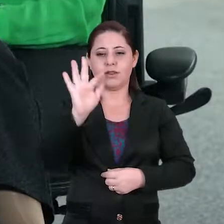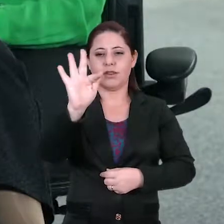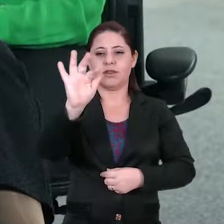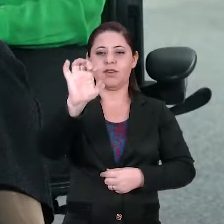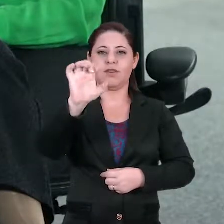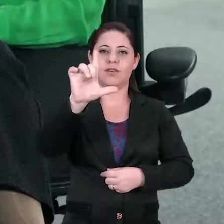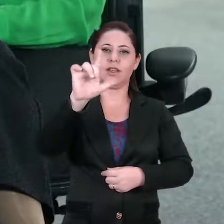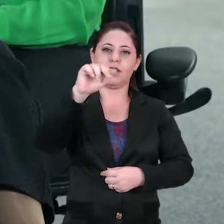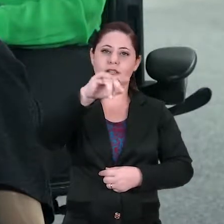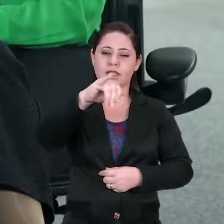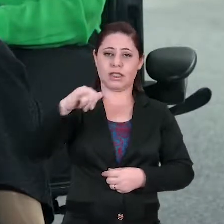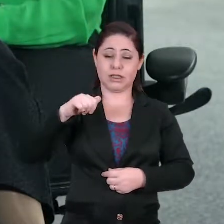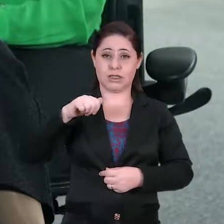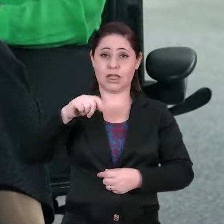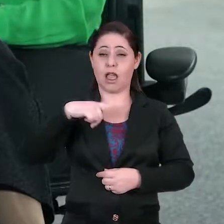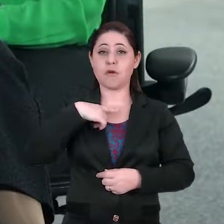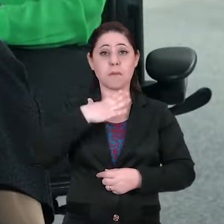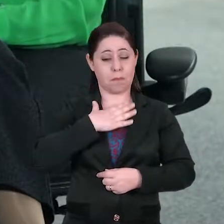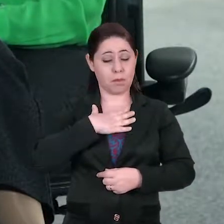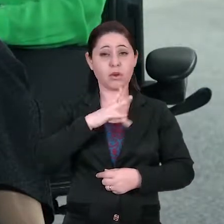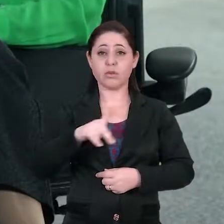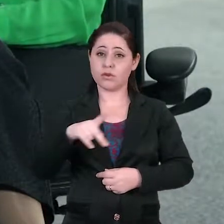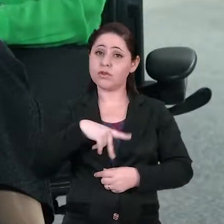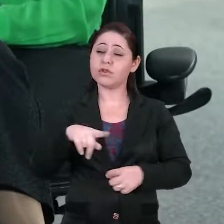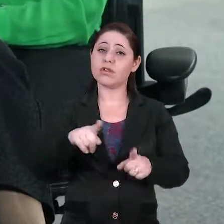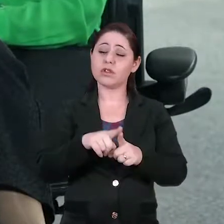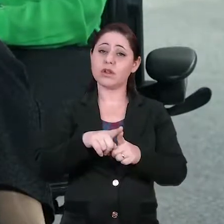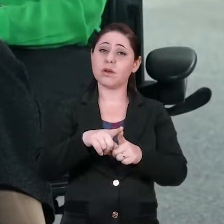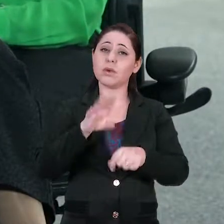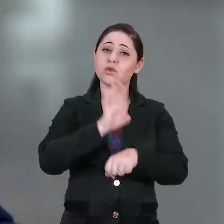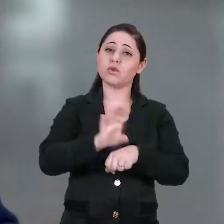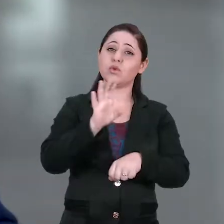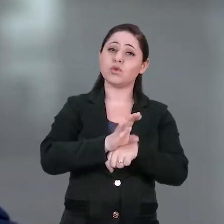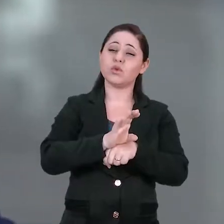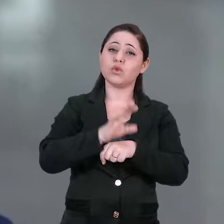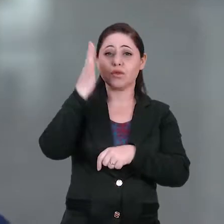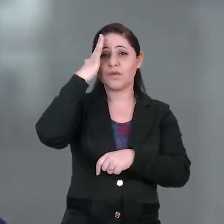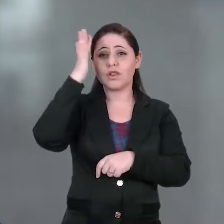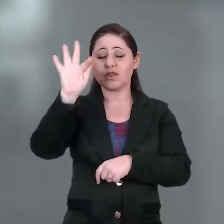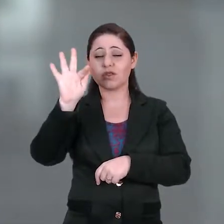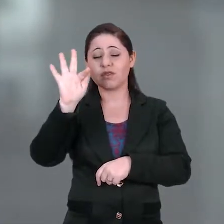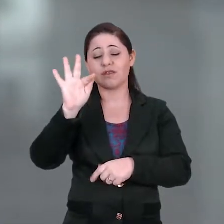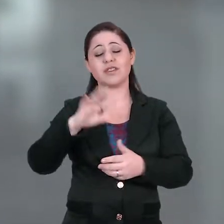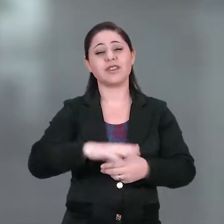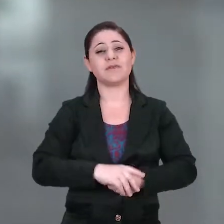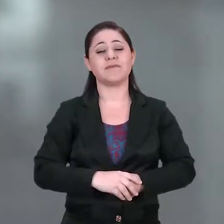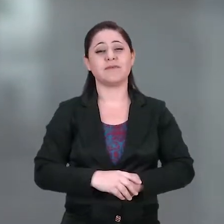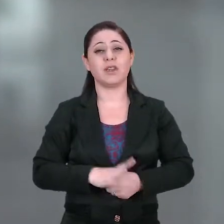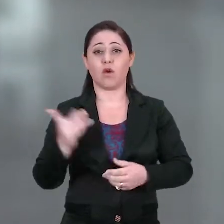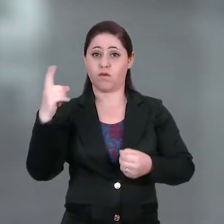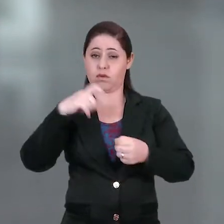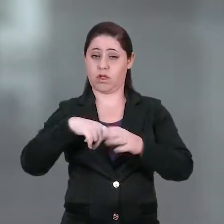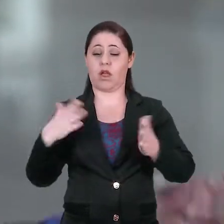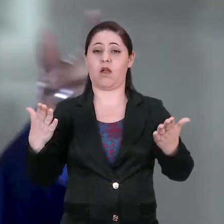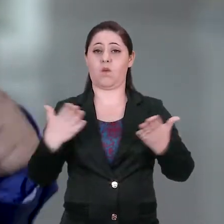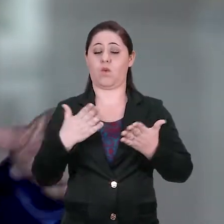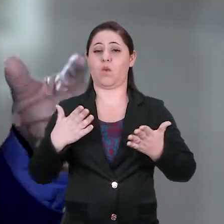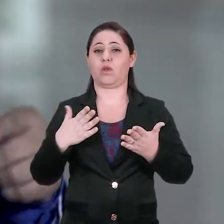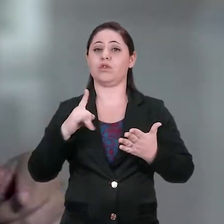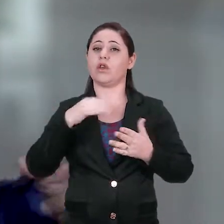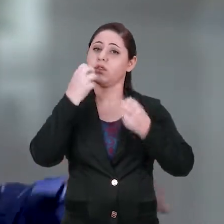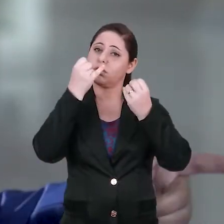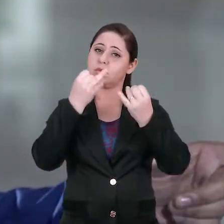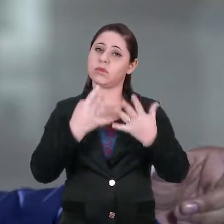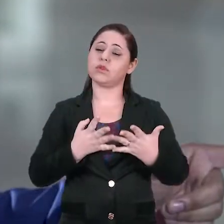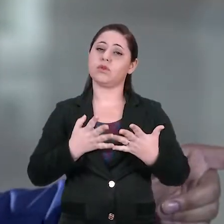padre Félix Avatar, já falecido, professor de filosofia, foi meu professor. Meu professor no curso de filosofia. Coisa boa. Félix Avatar. Mas vamos